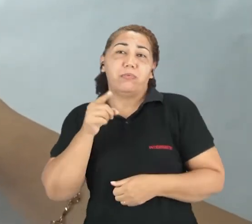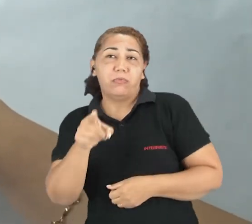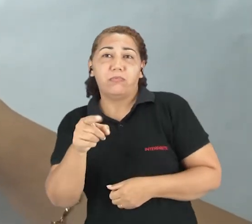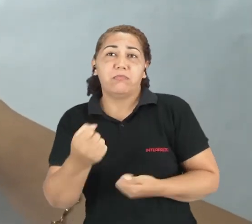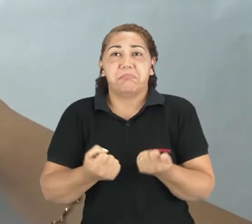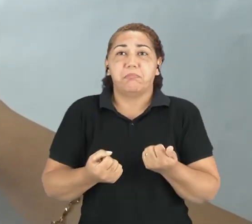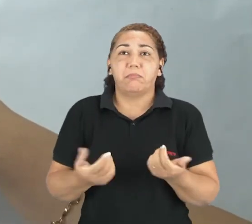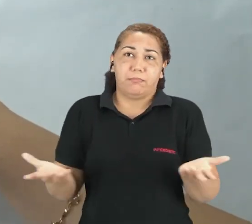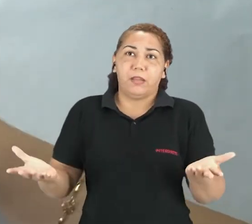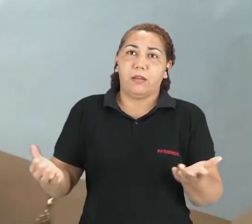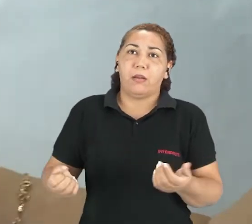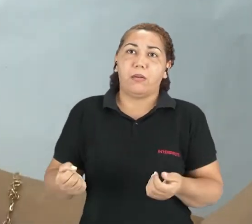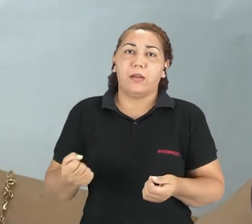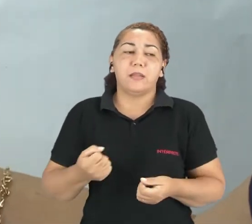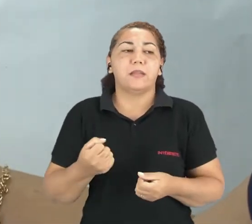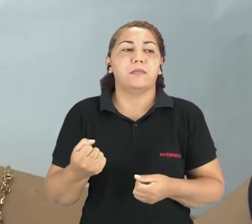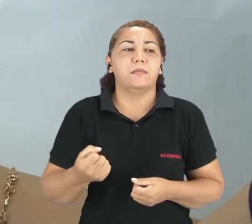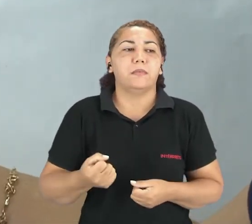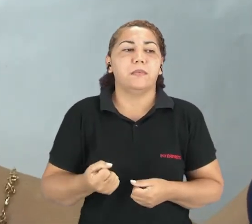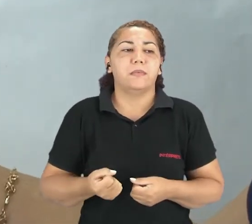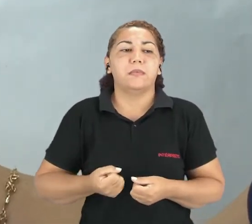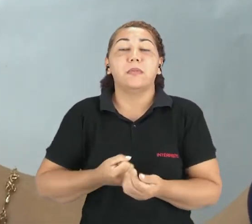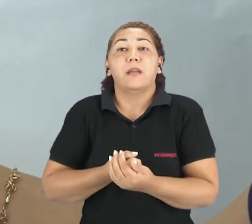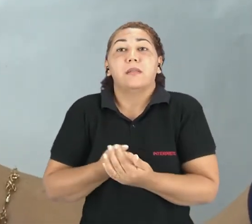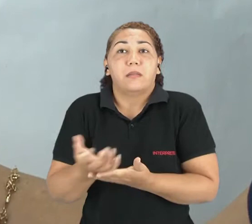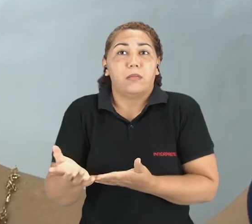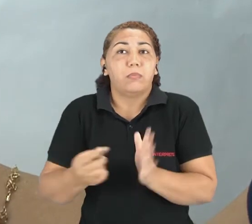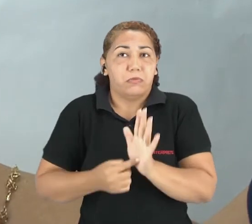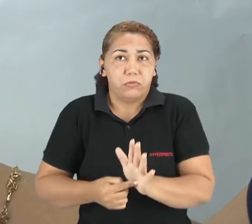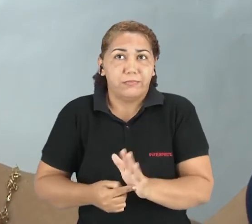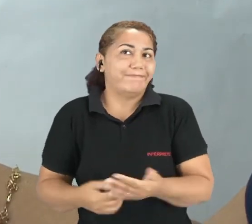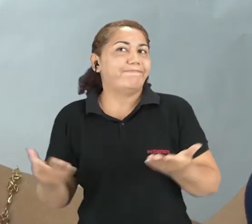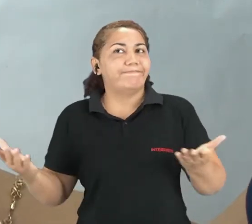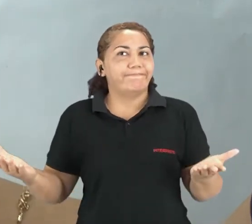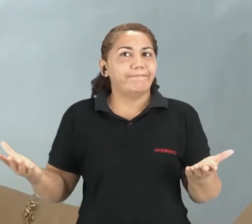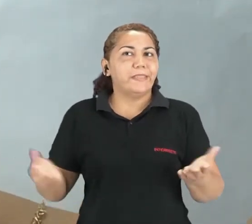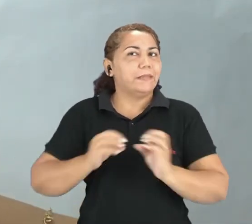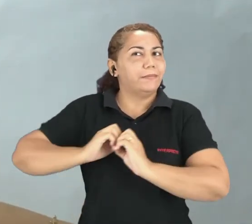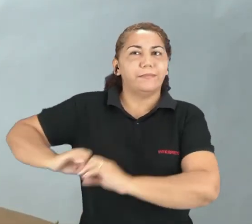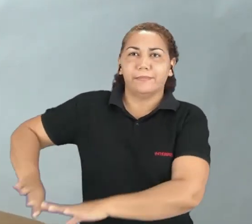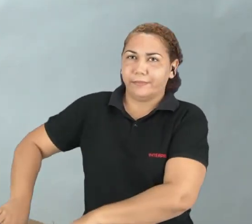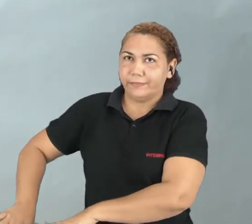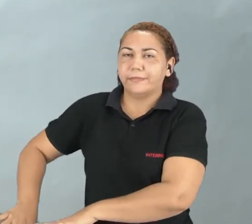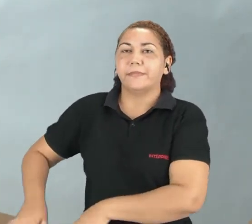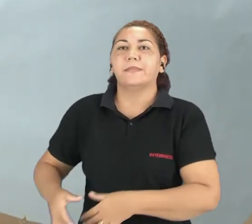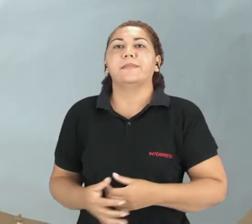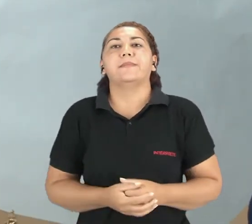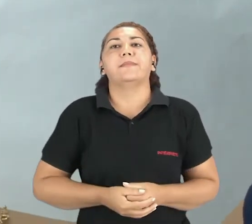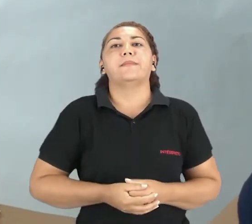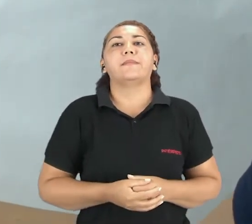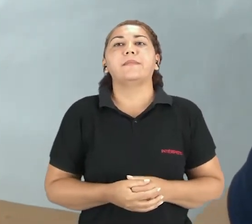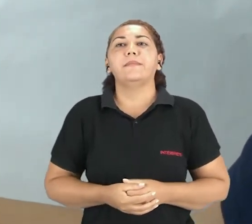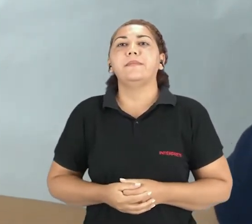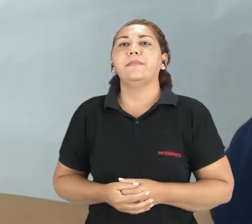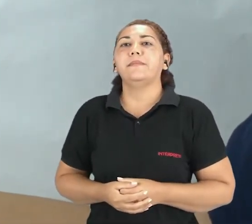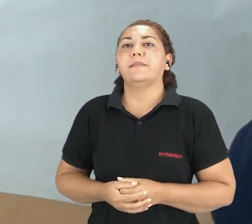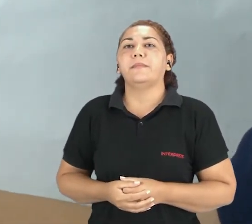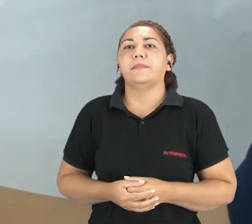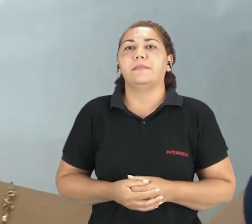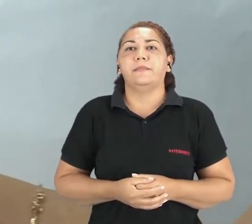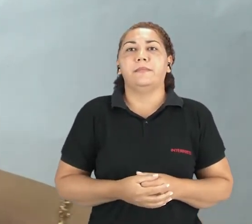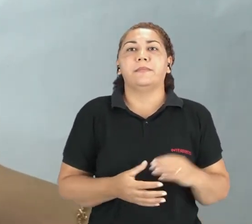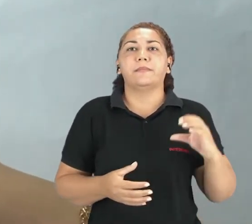tá? Ok? Então, eu já descarto o verbo aqui. Depois eu vou... Substantivo,